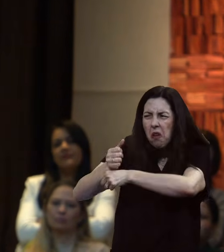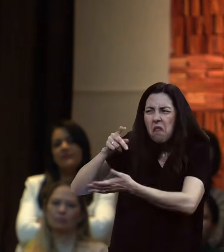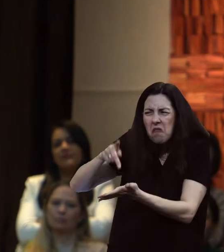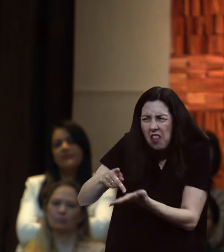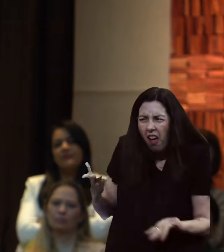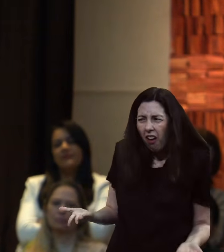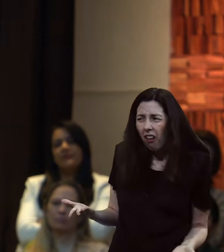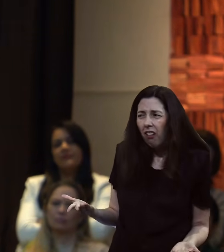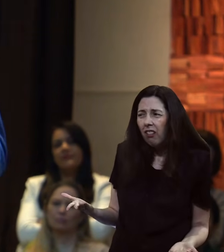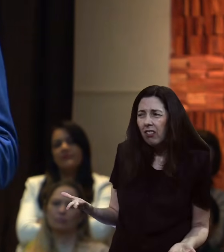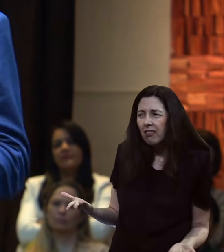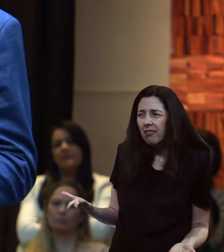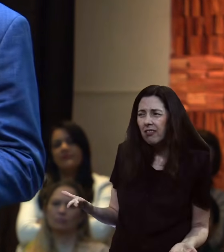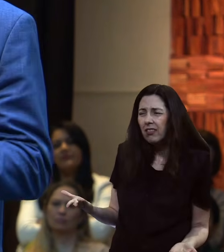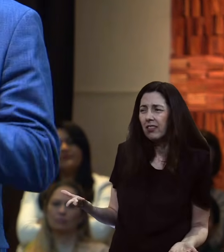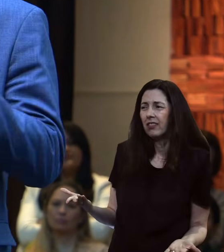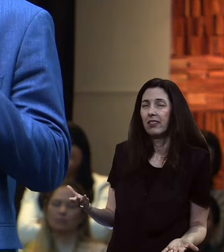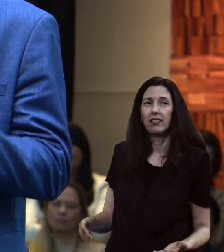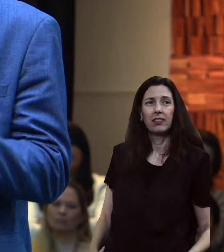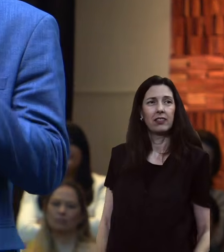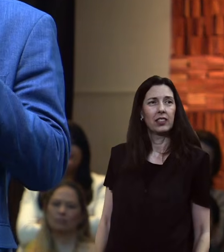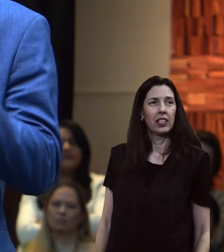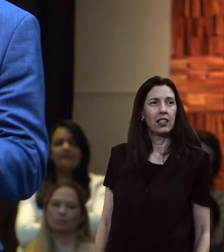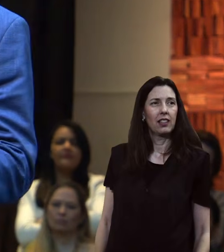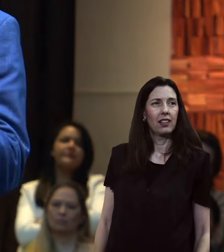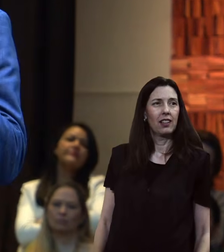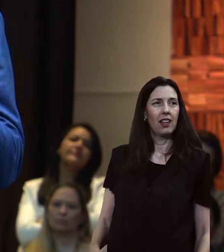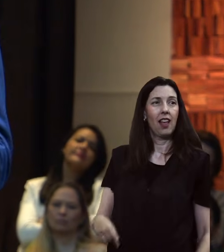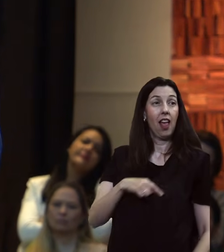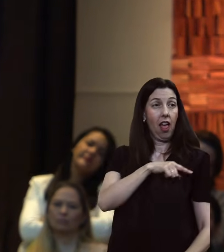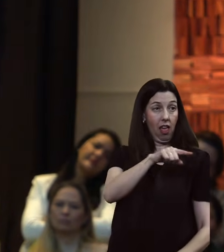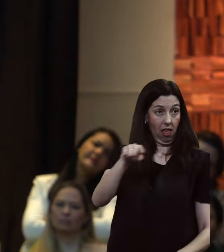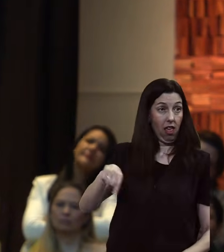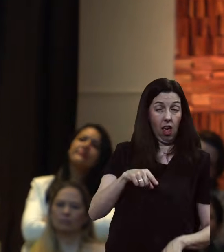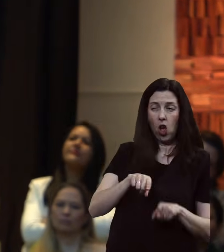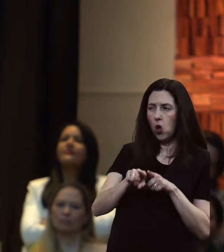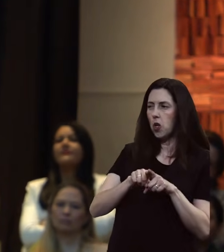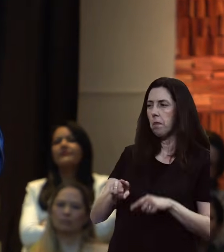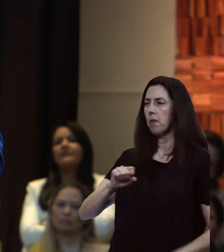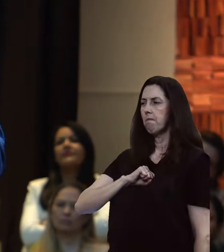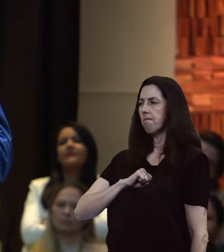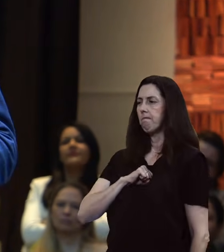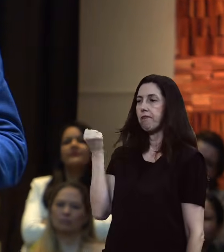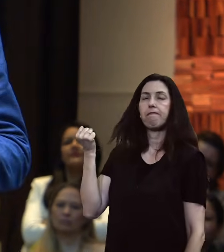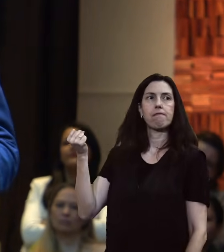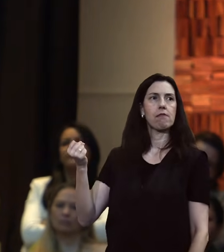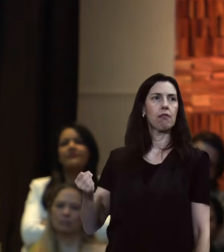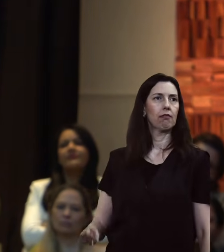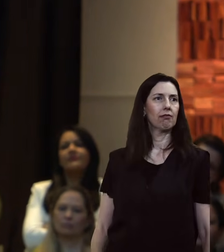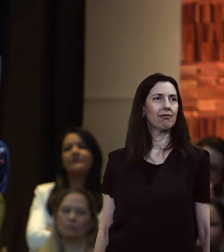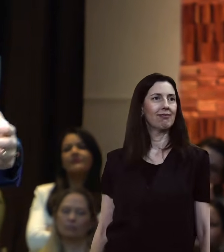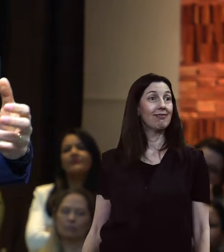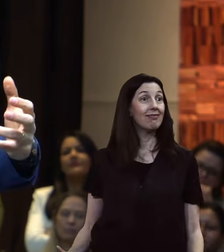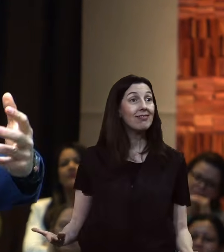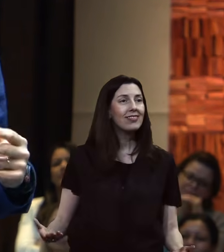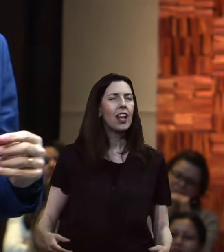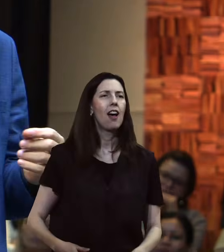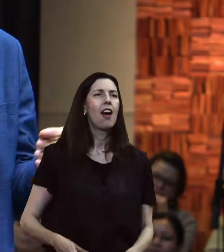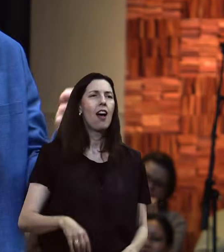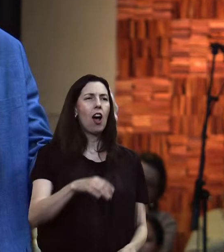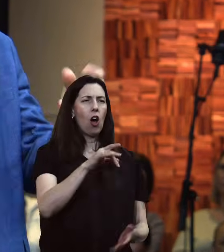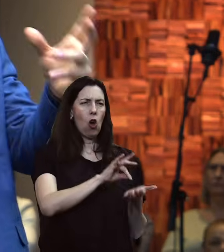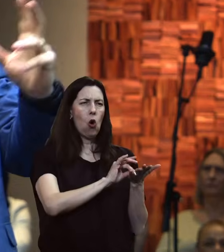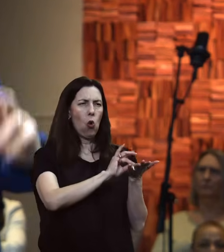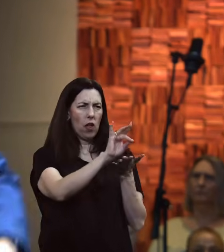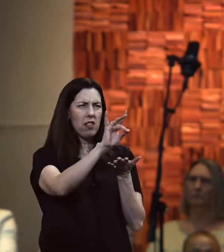realmente. E com isso tanto mais o odiavam. A primeira estratégia do inimigo é